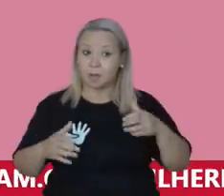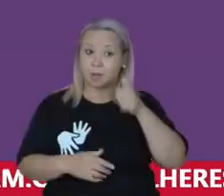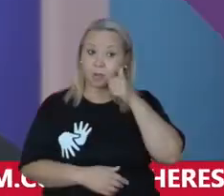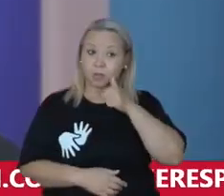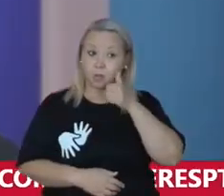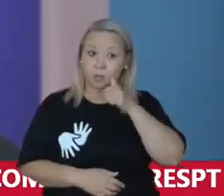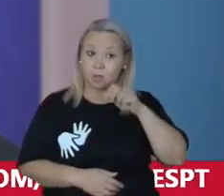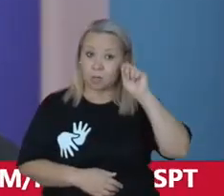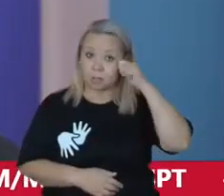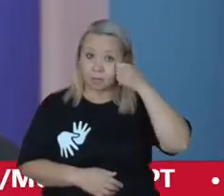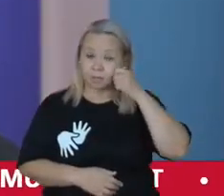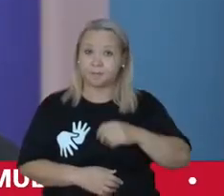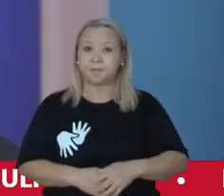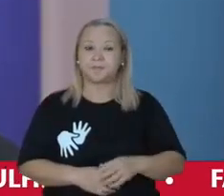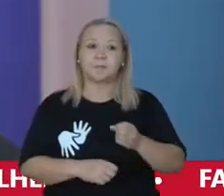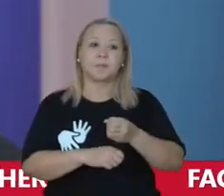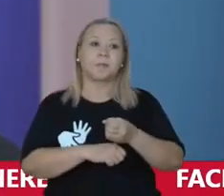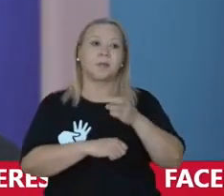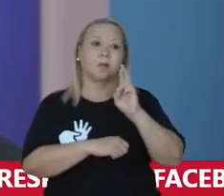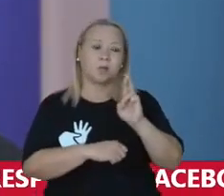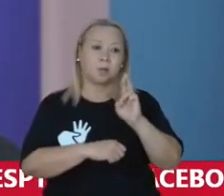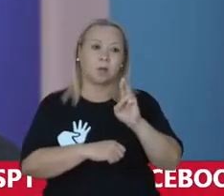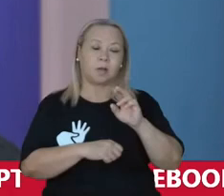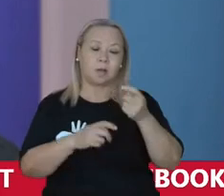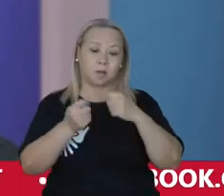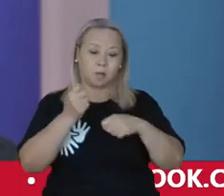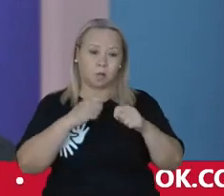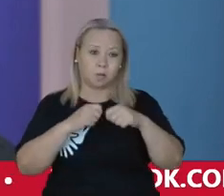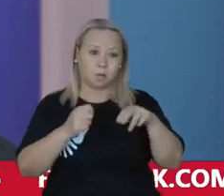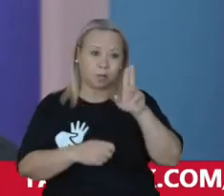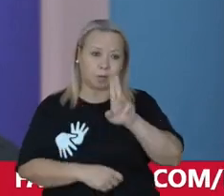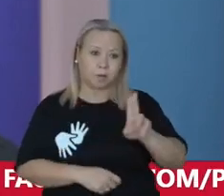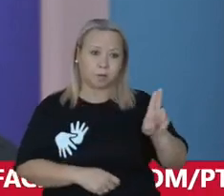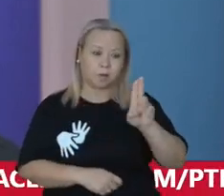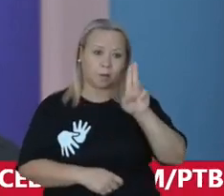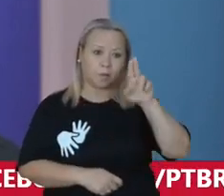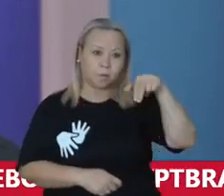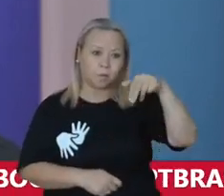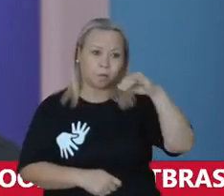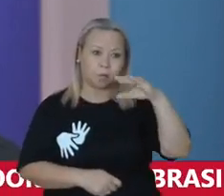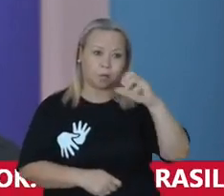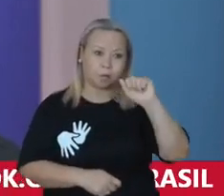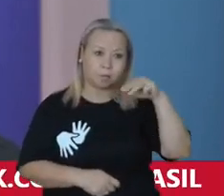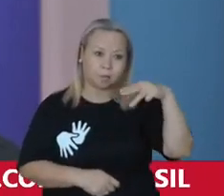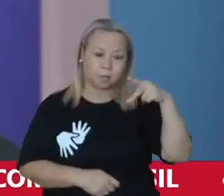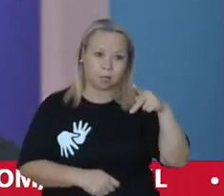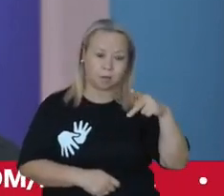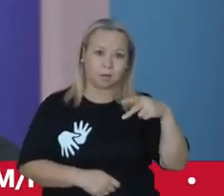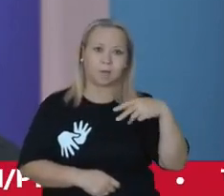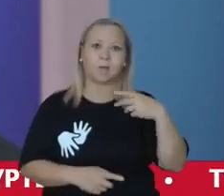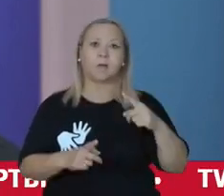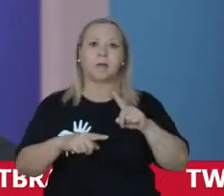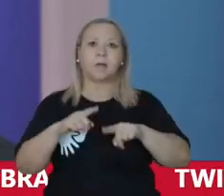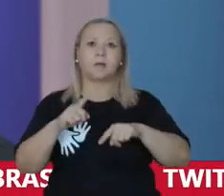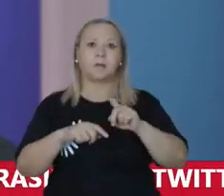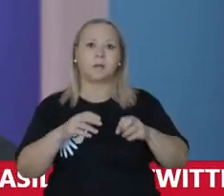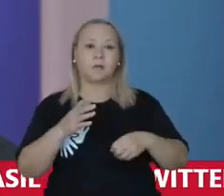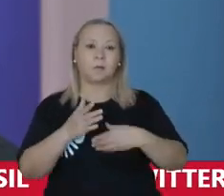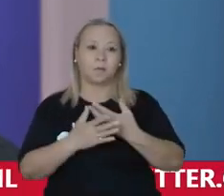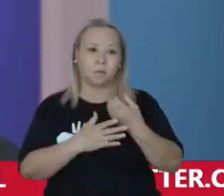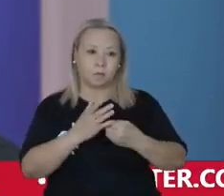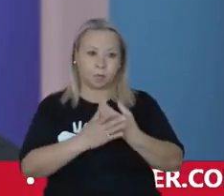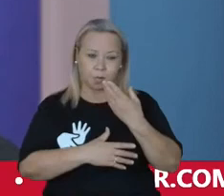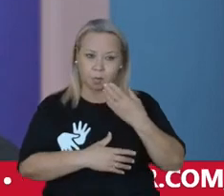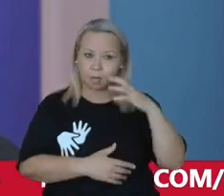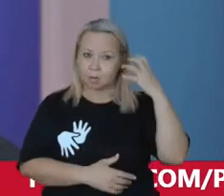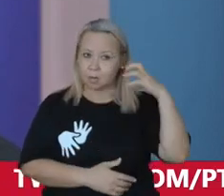negras. A doutoranda em Economia na Unicamp, pesquisadora e produtora do podcast É da Sua Conta, Graziele